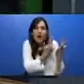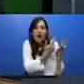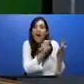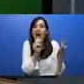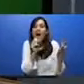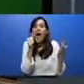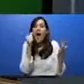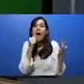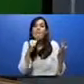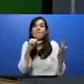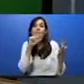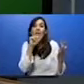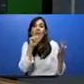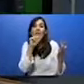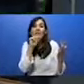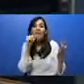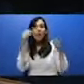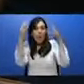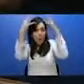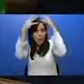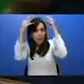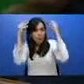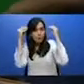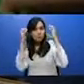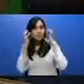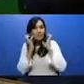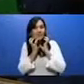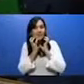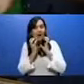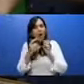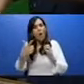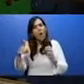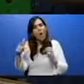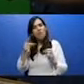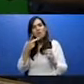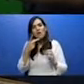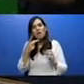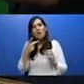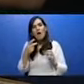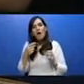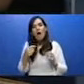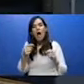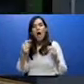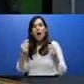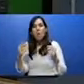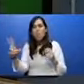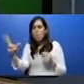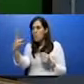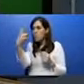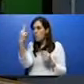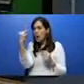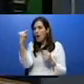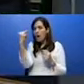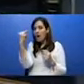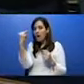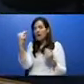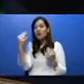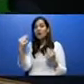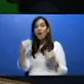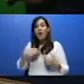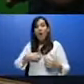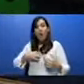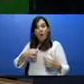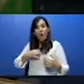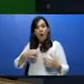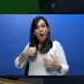era a mãe dele, tá? Outros que seriam um autorretrato do Leonardo vestido de mulher,